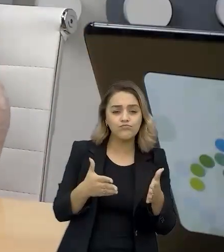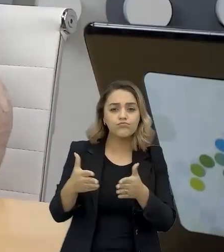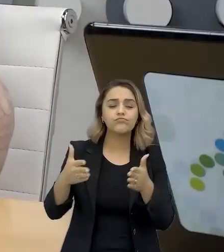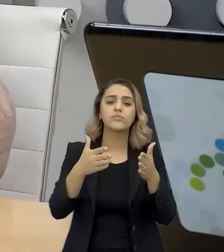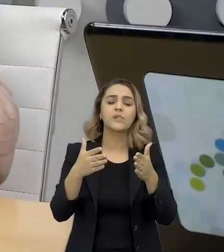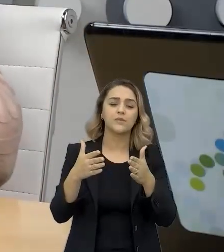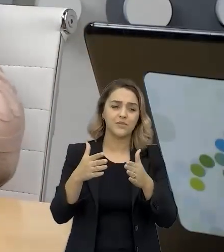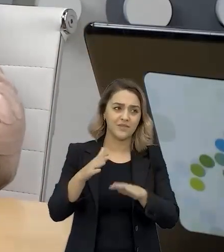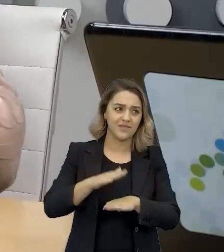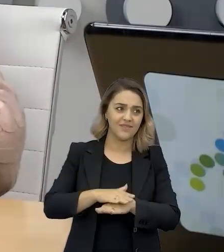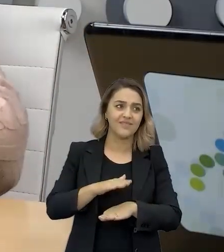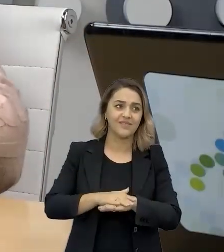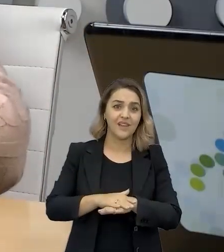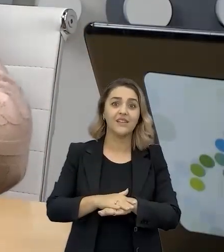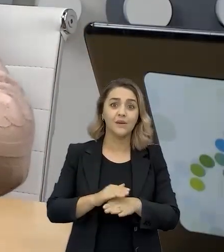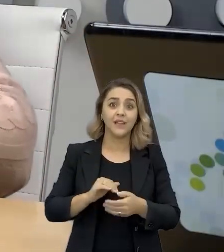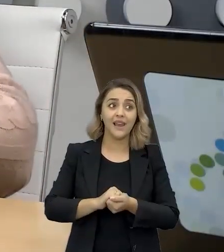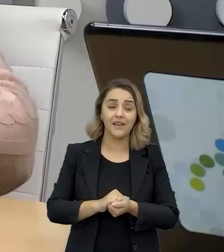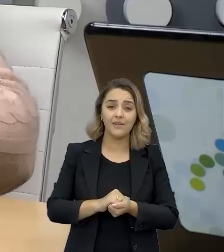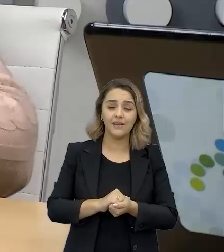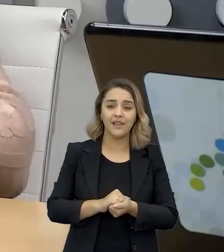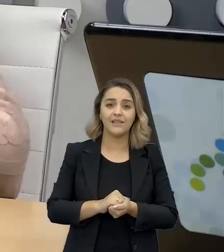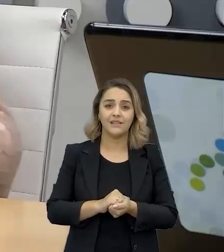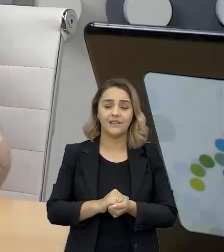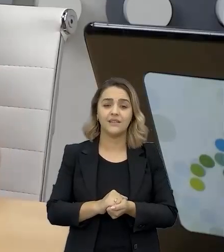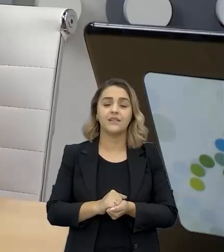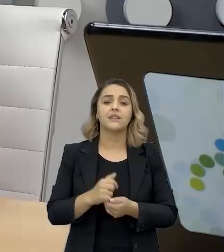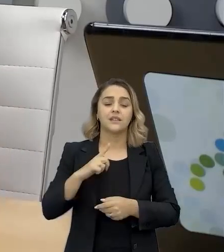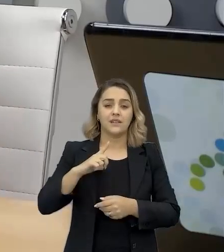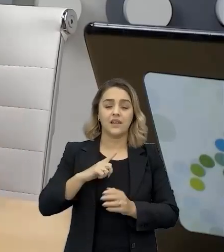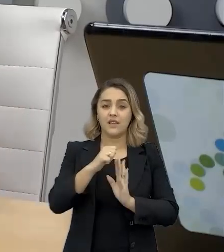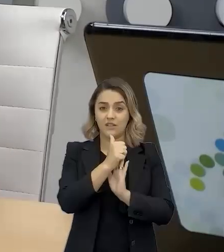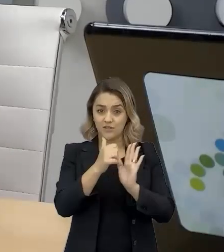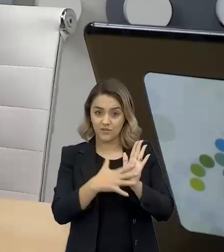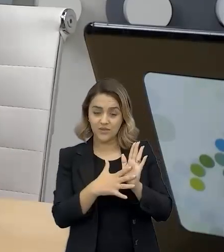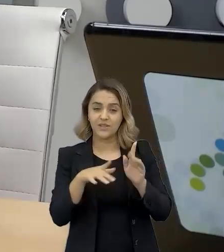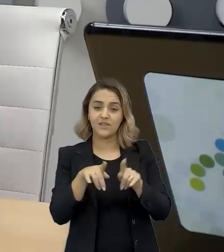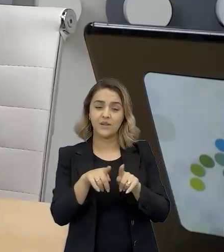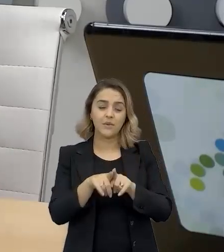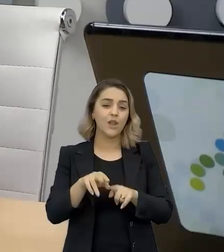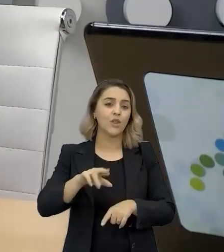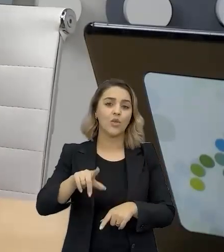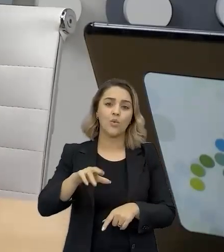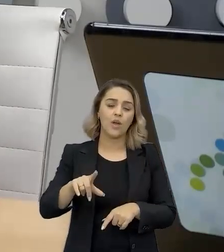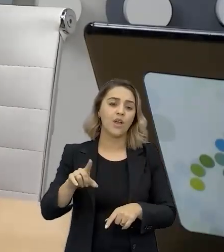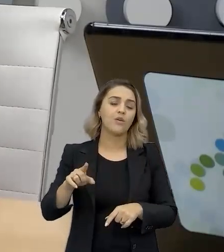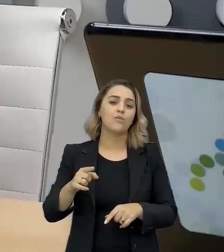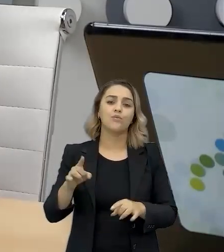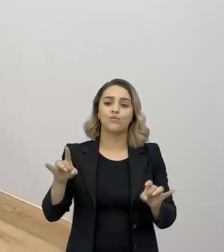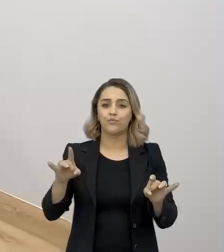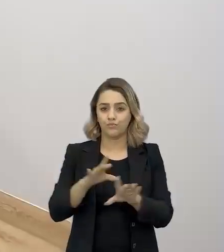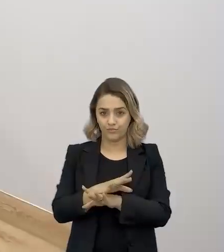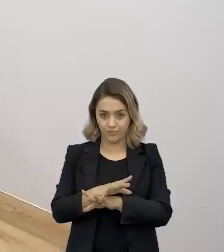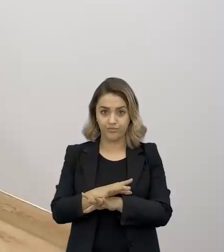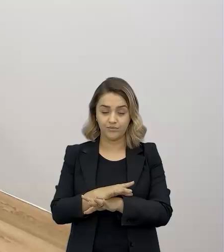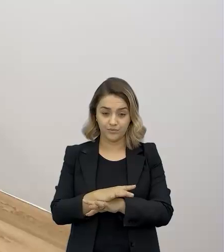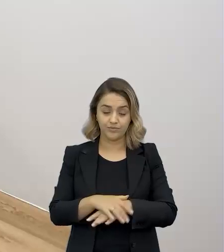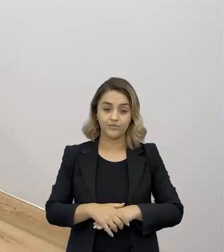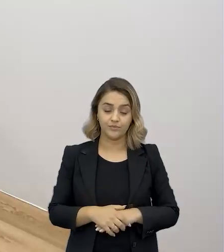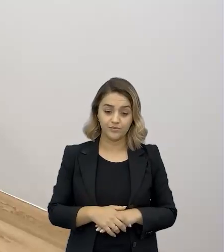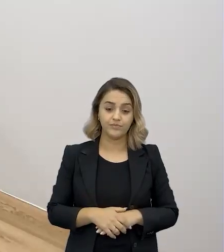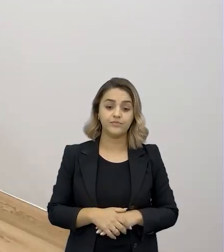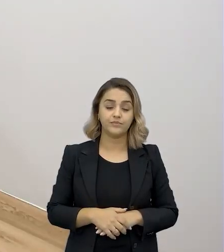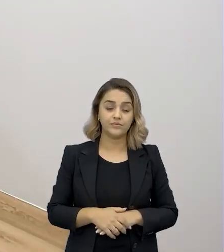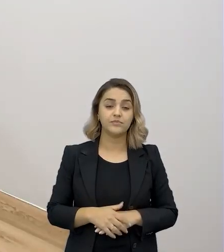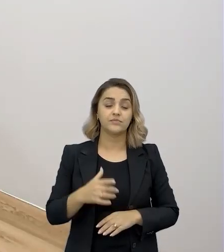foi feito, foi desenvolvido a atividade e não só o produto final, né? Alguns teóricos chamam